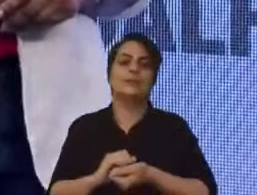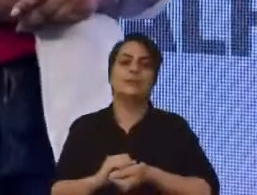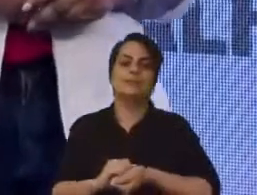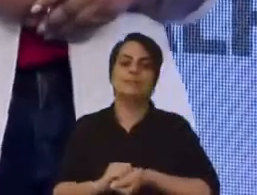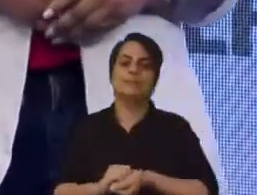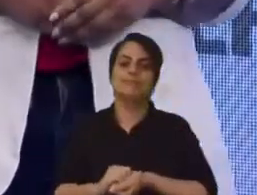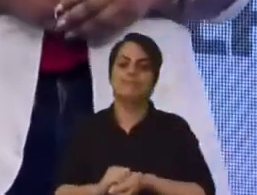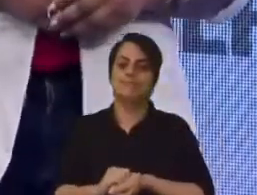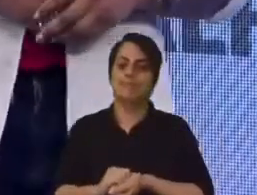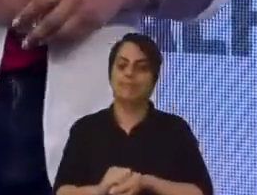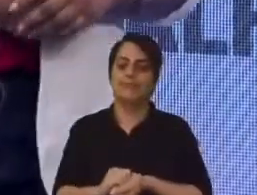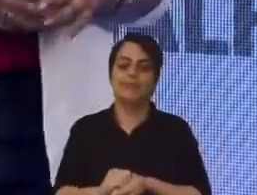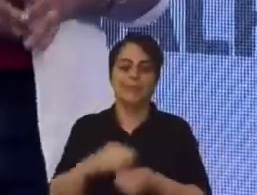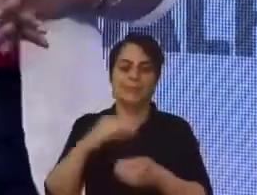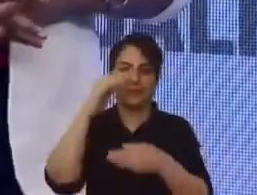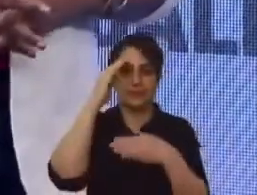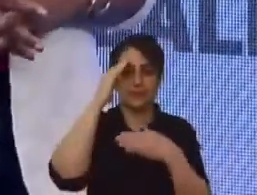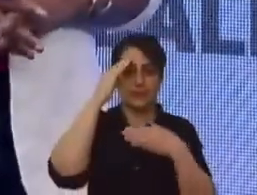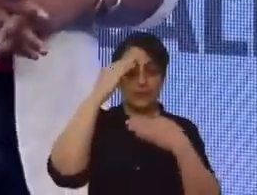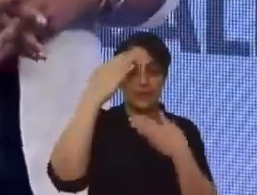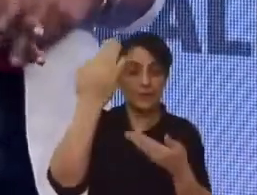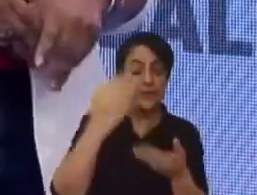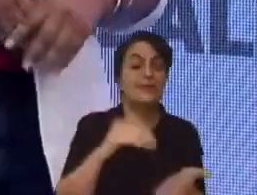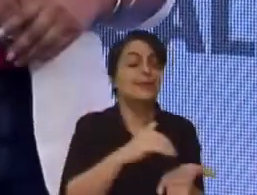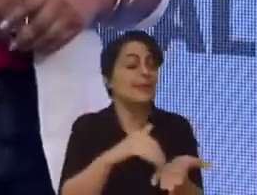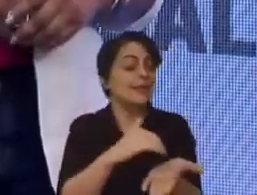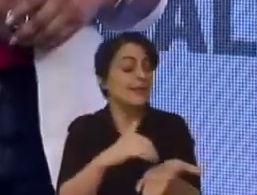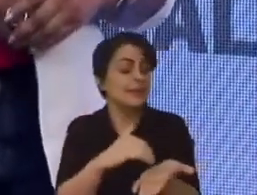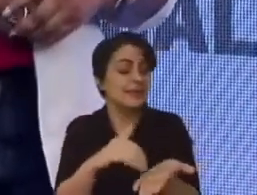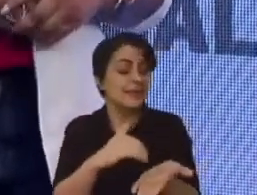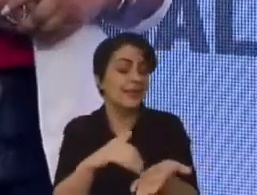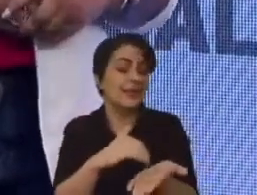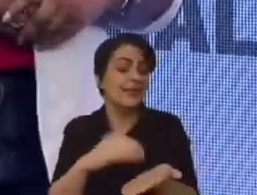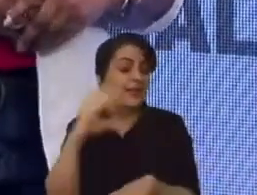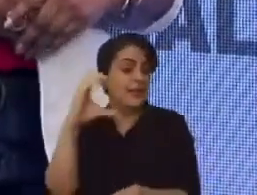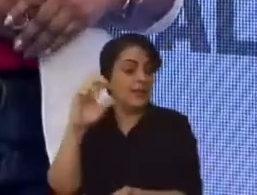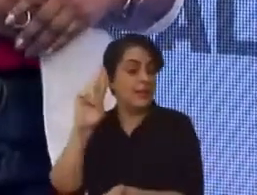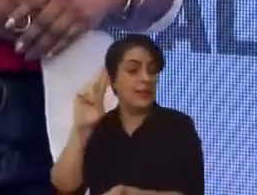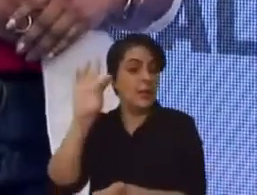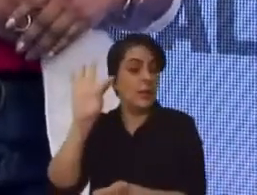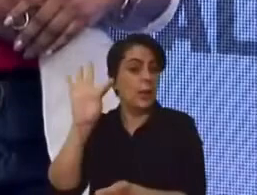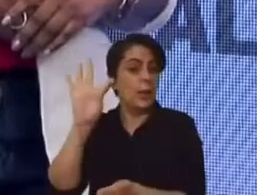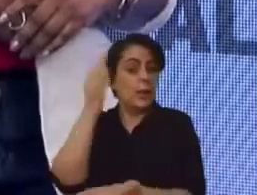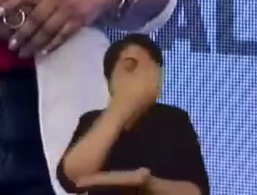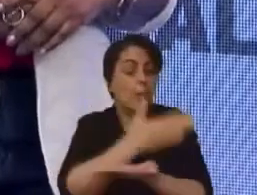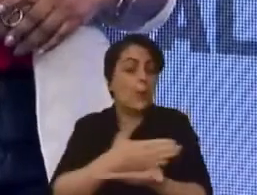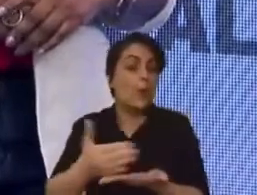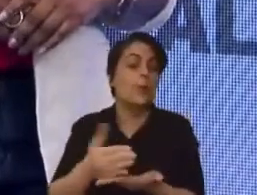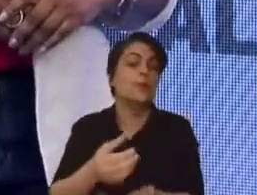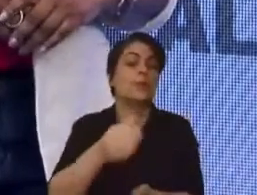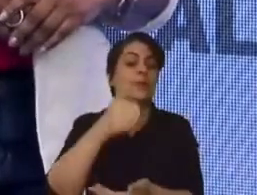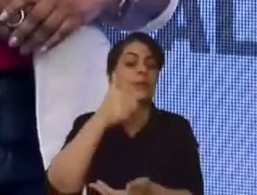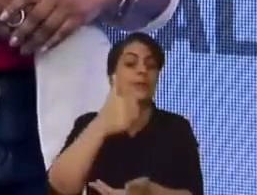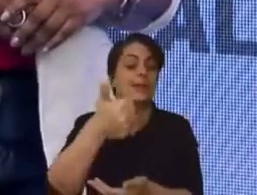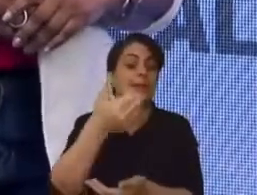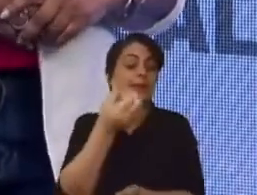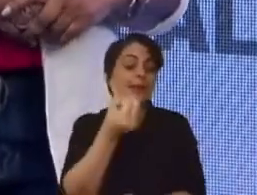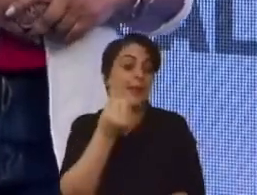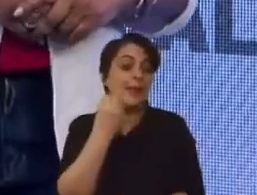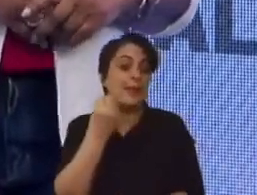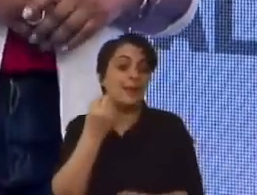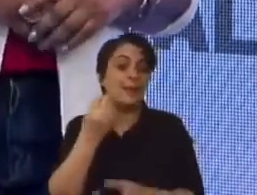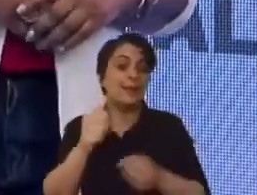Bem, Carmen Foro, secretária-geral da CUT, fazendo a abertura da nossa 16ª Plenária Nacional da